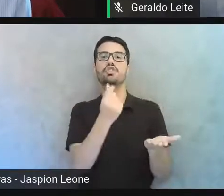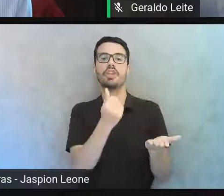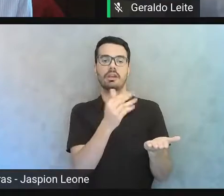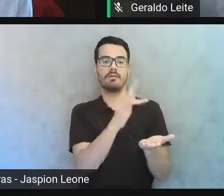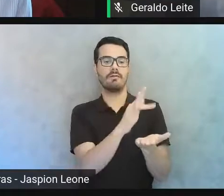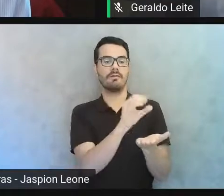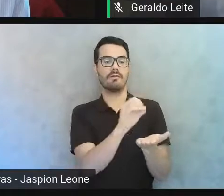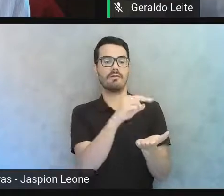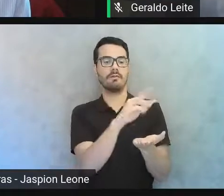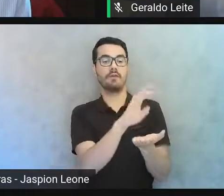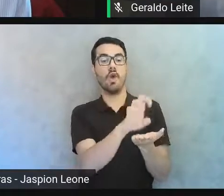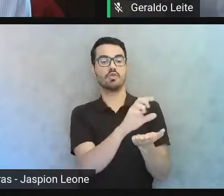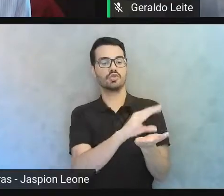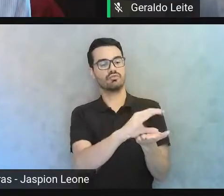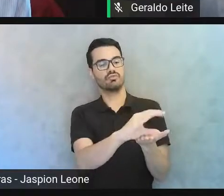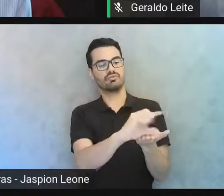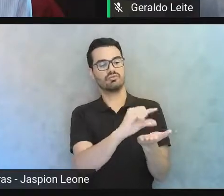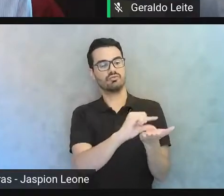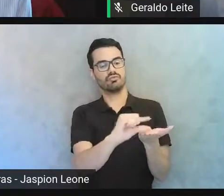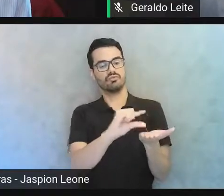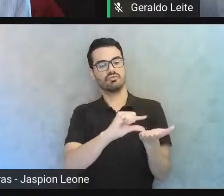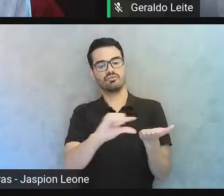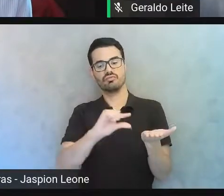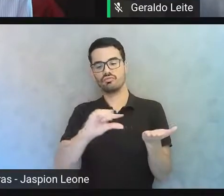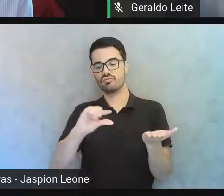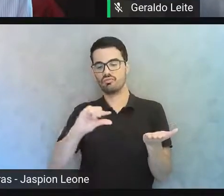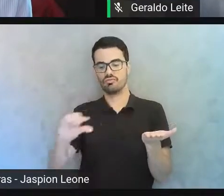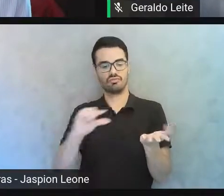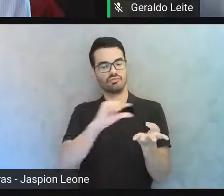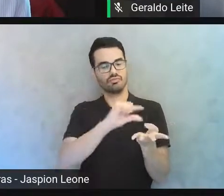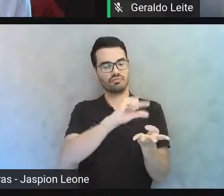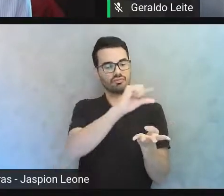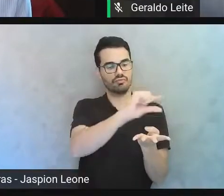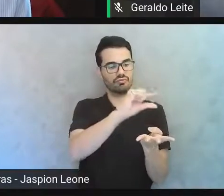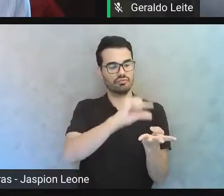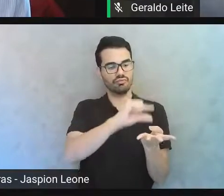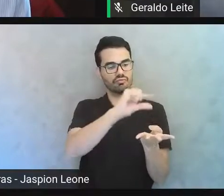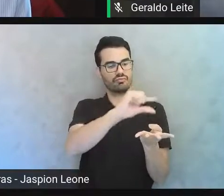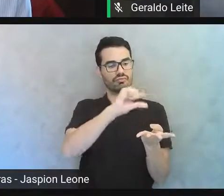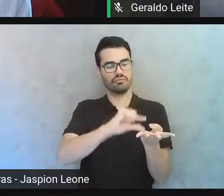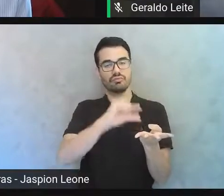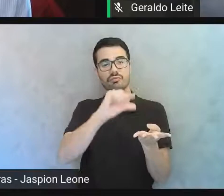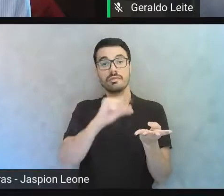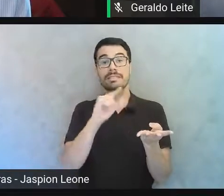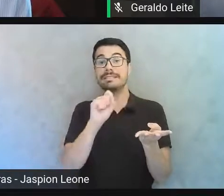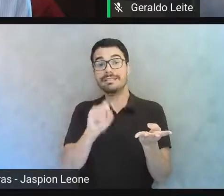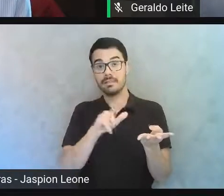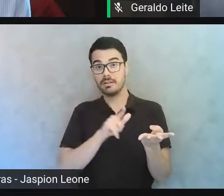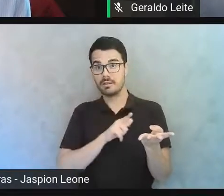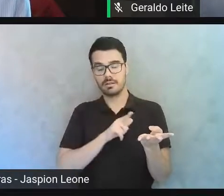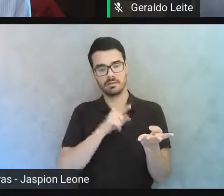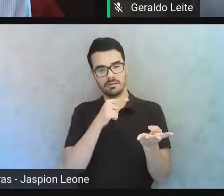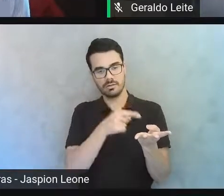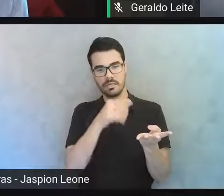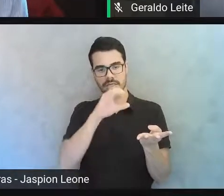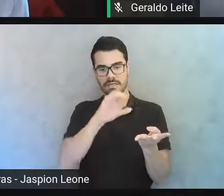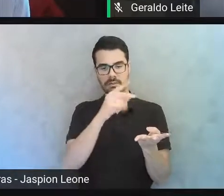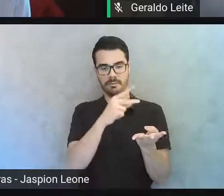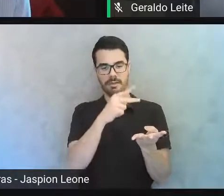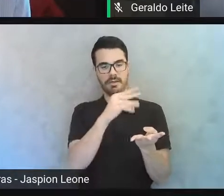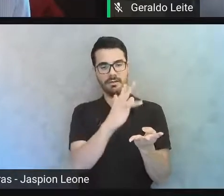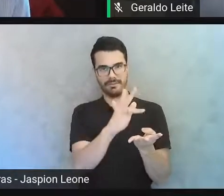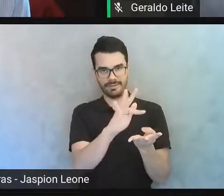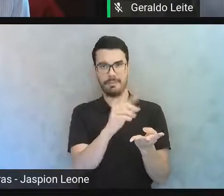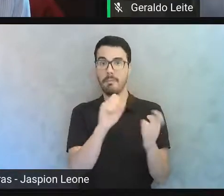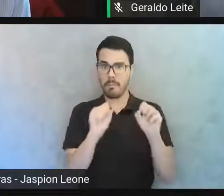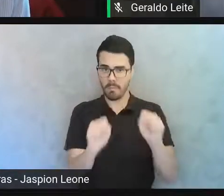que o Bruno Reis falou, né? Se você tivesse um mecanismo em que pessoas físicas pudessem doar